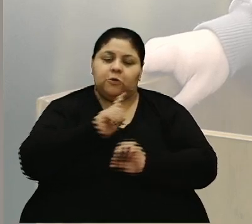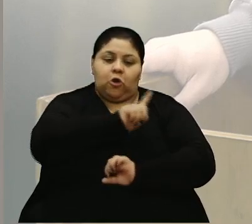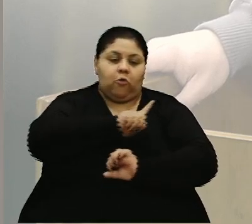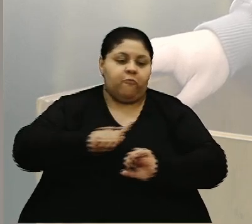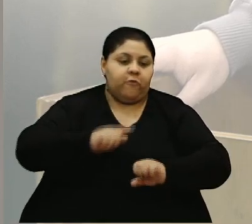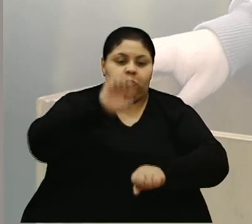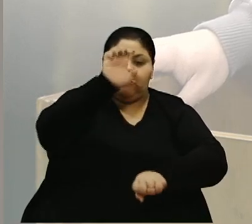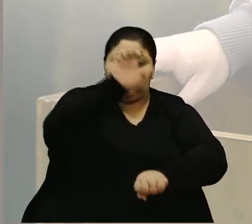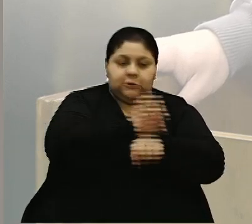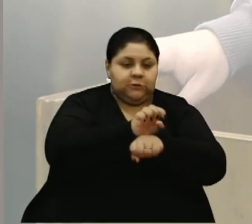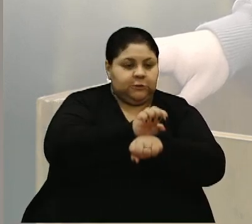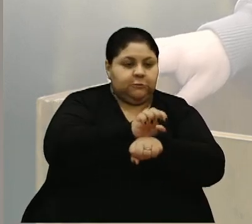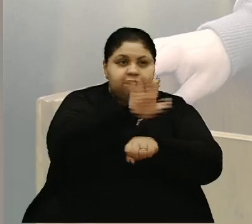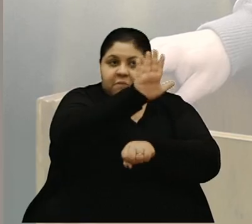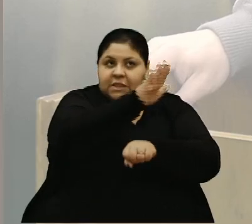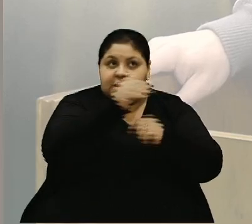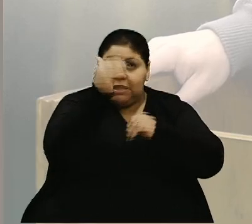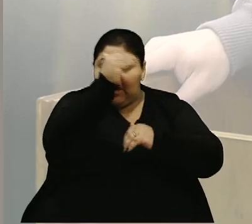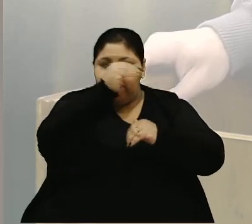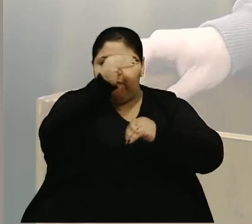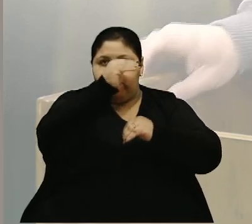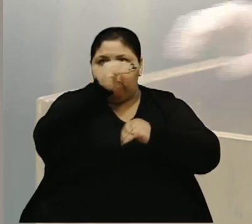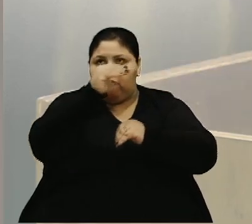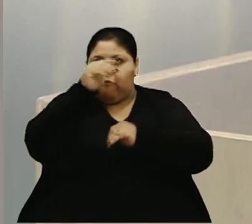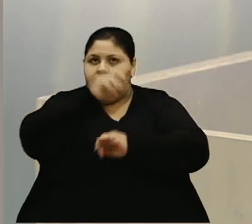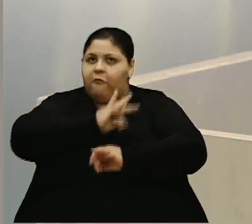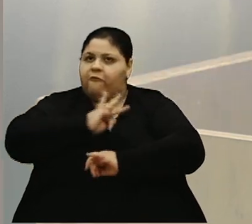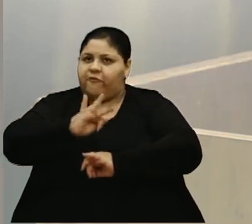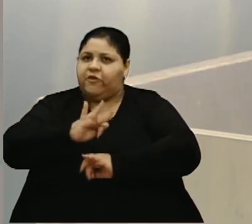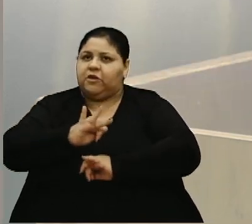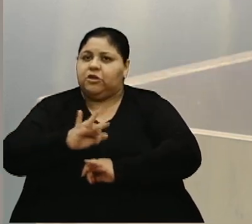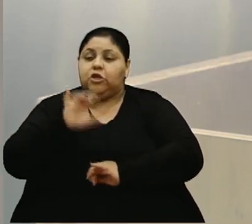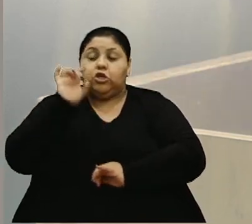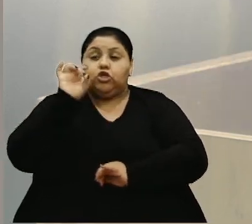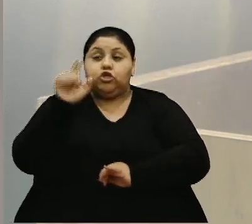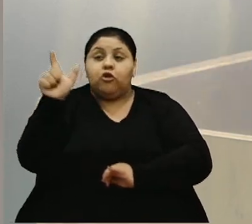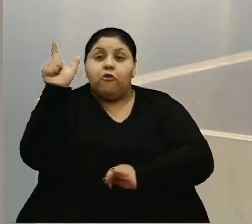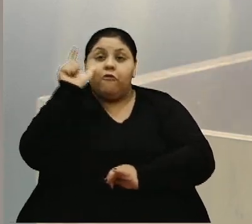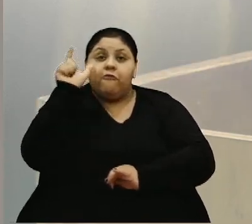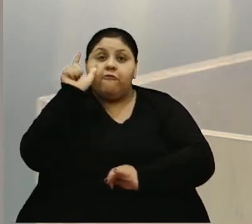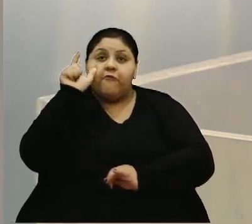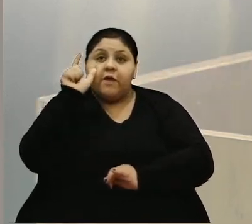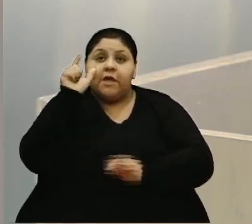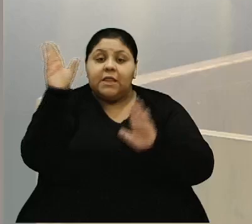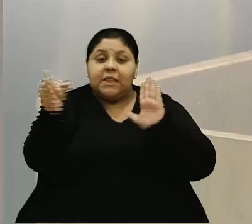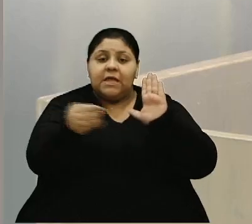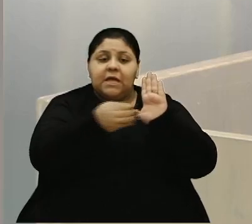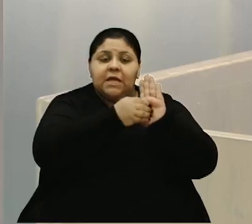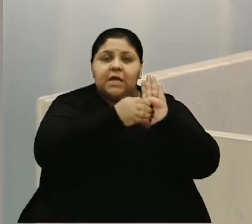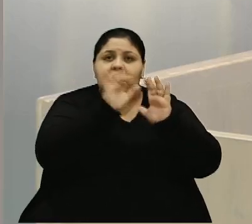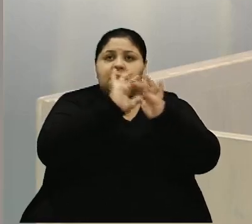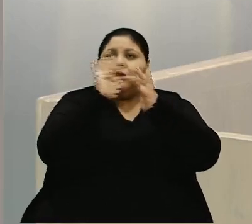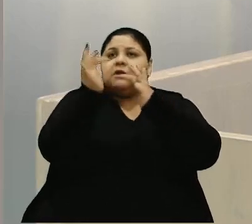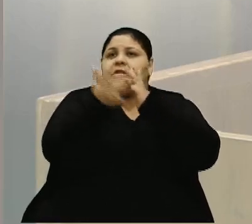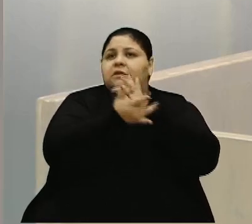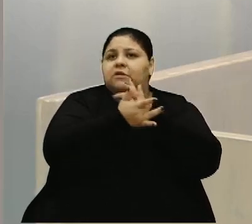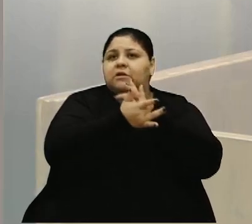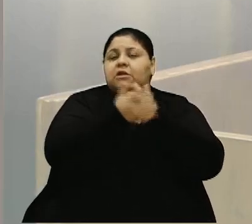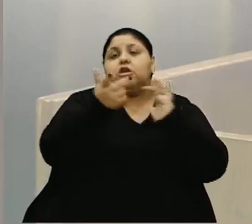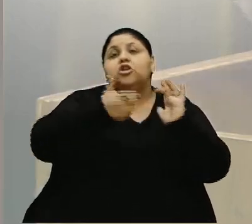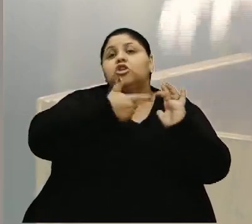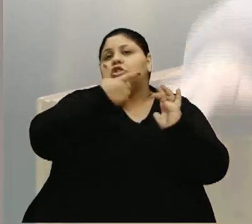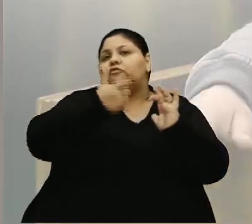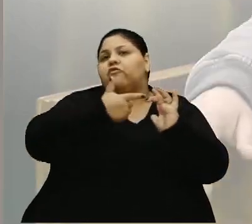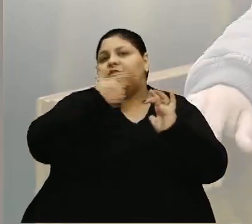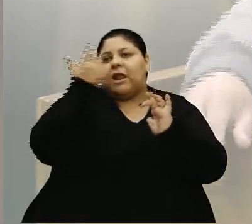estado, em nível de governo federal, eu acho que assim, você só vê nas publicações, em tal, nem vou citar aqui porque isso